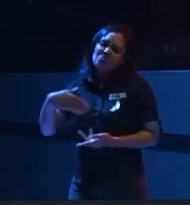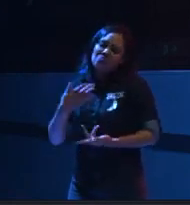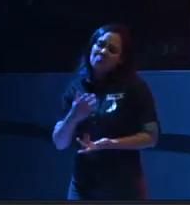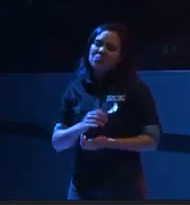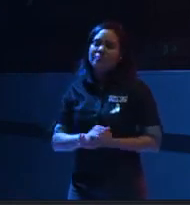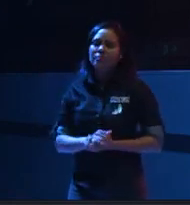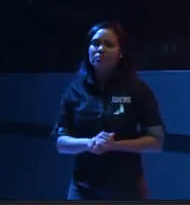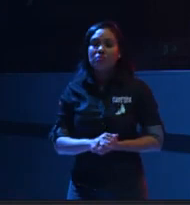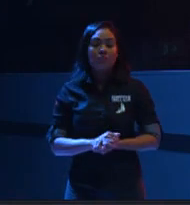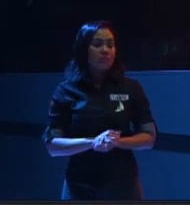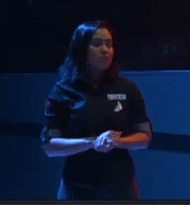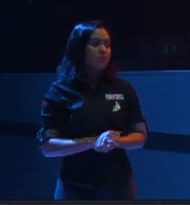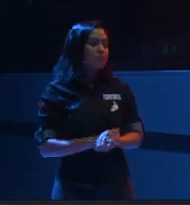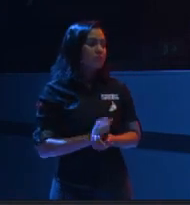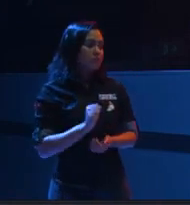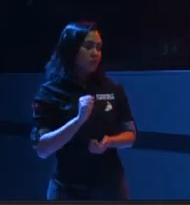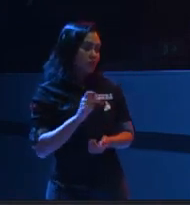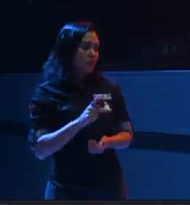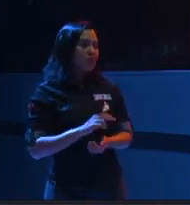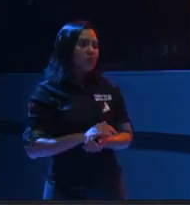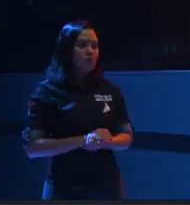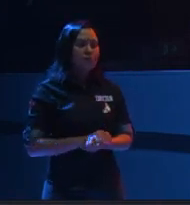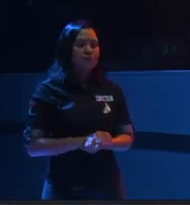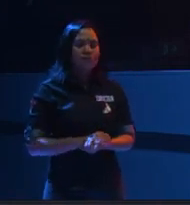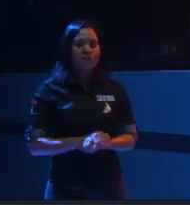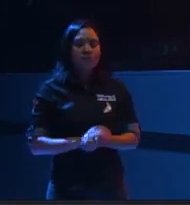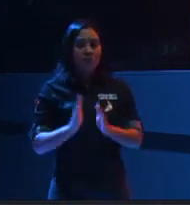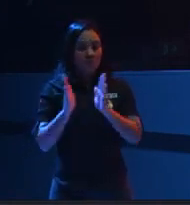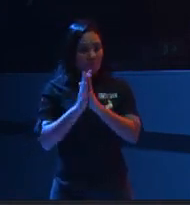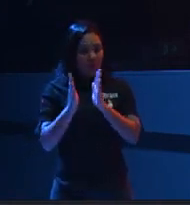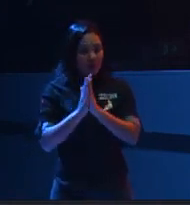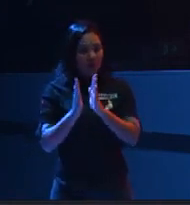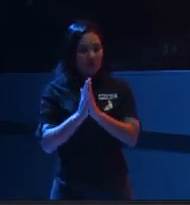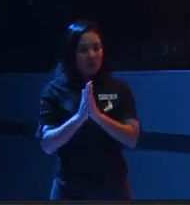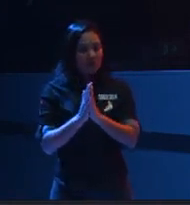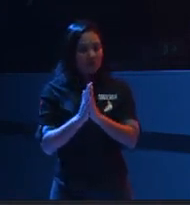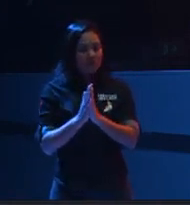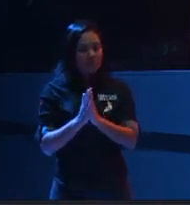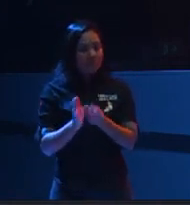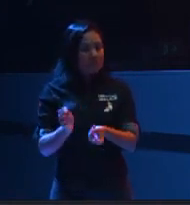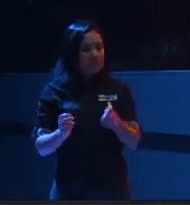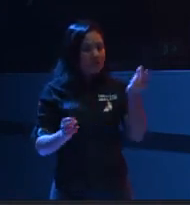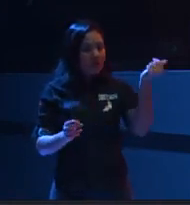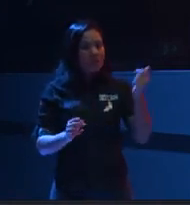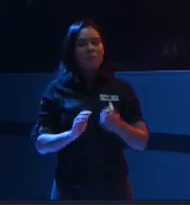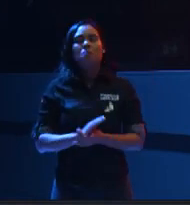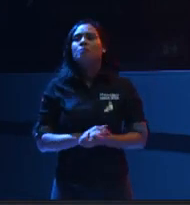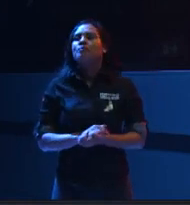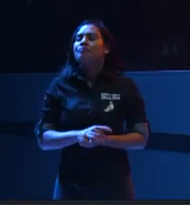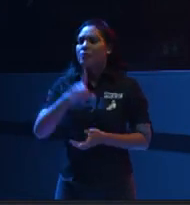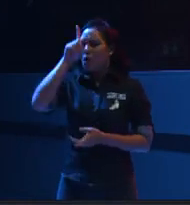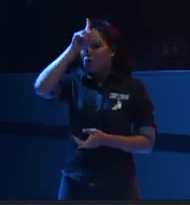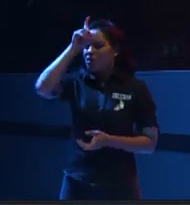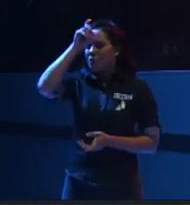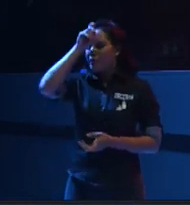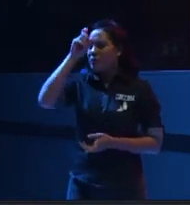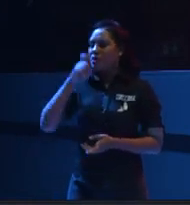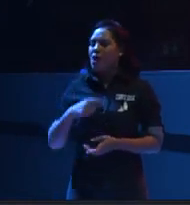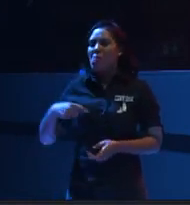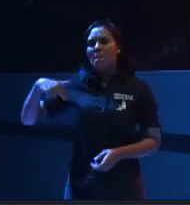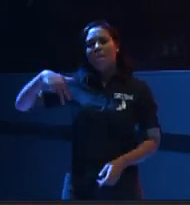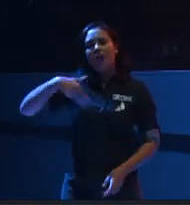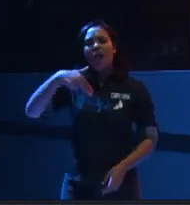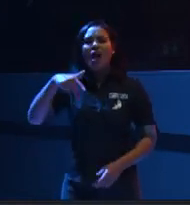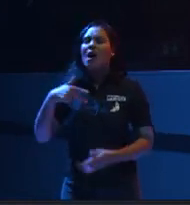E orei isso aí eu saí com tem pessoas pelo rodo do hospital foi